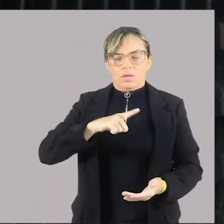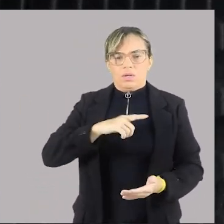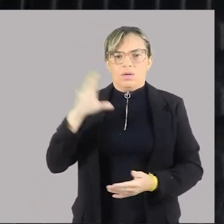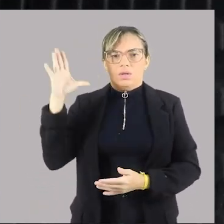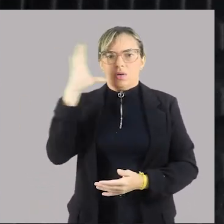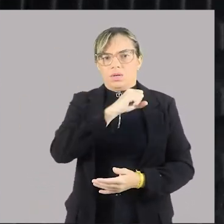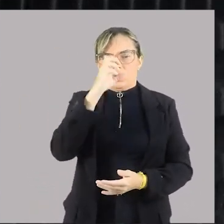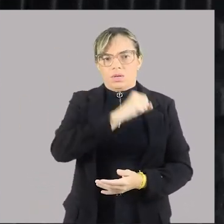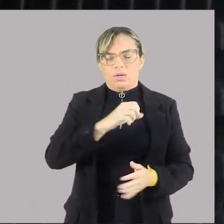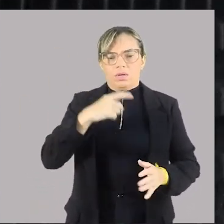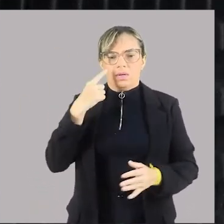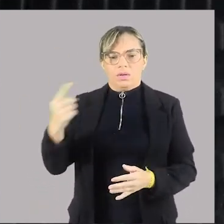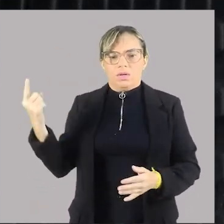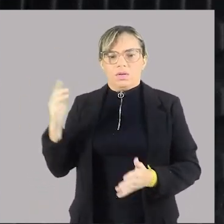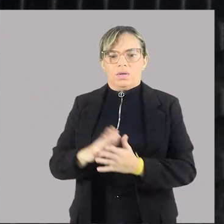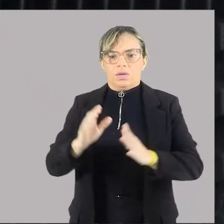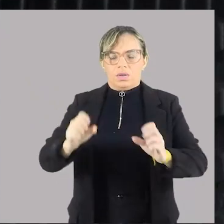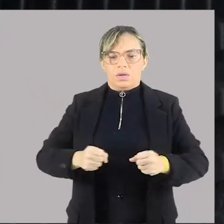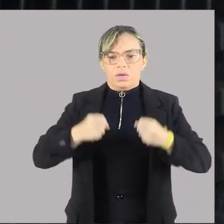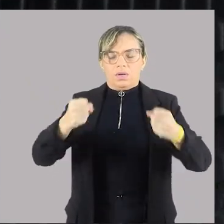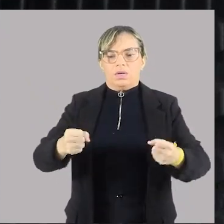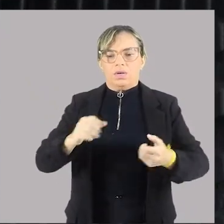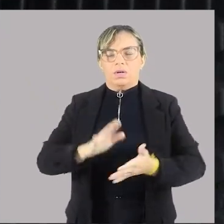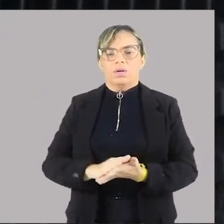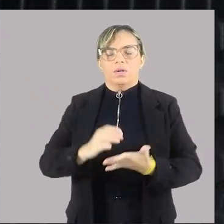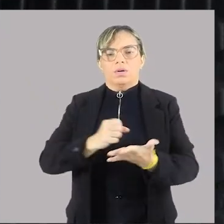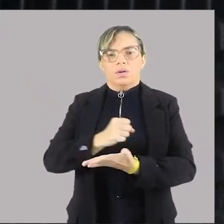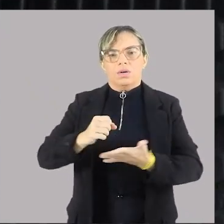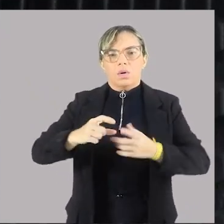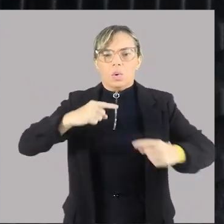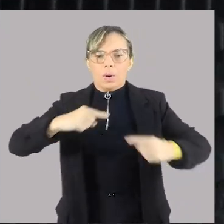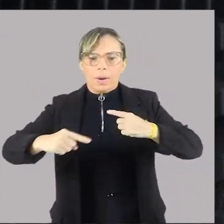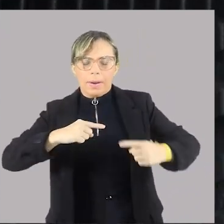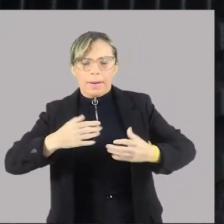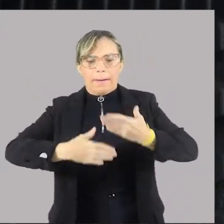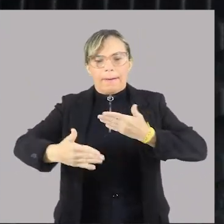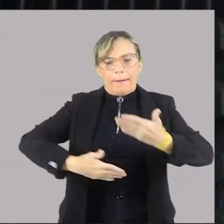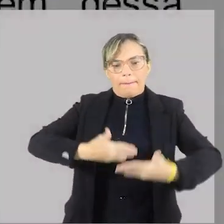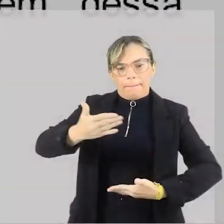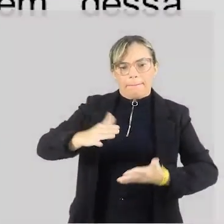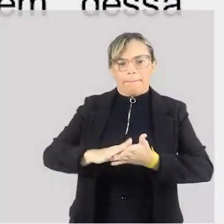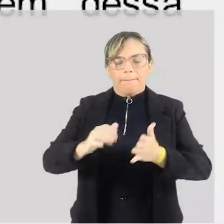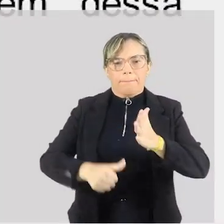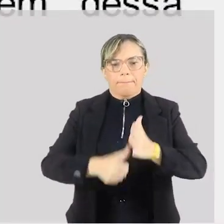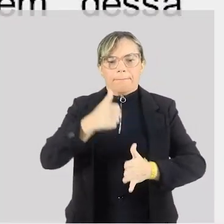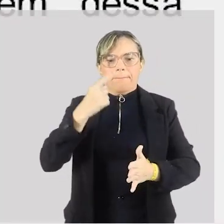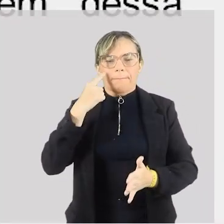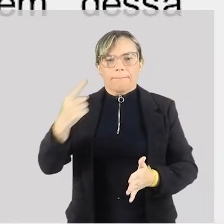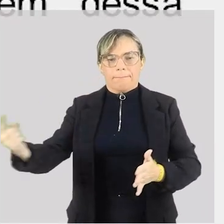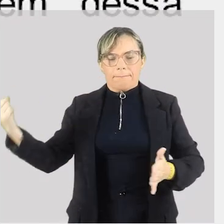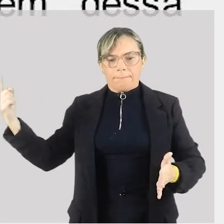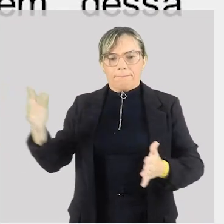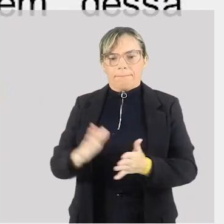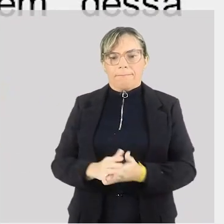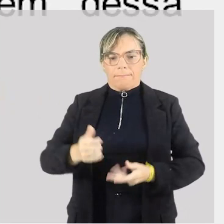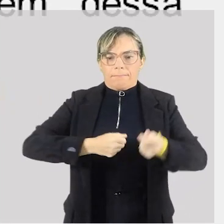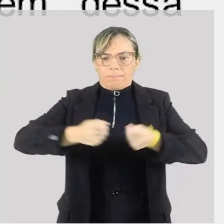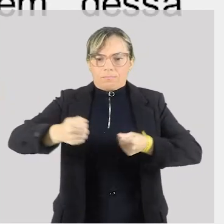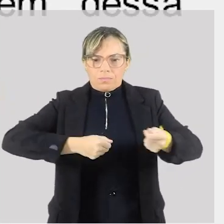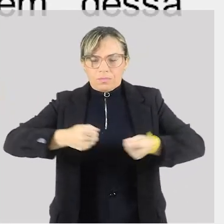rapidinho, né, para a gente poder basicamente discutir com vocês. Olha só, a